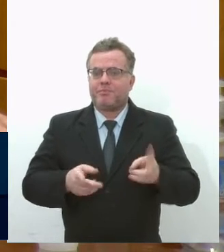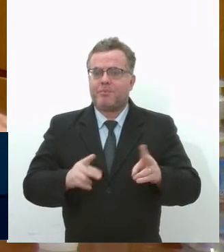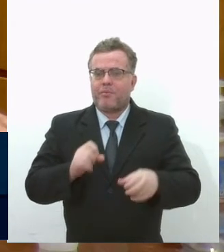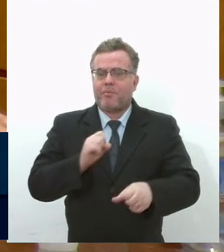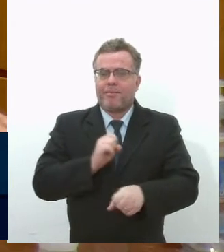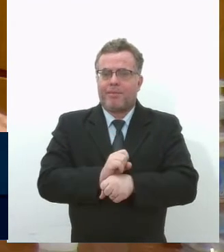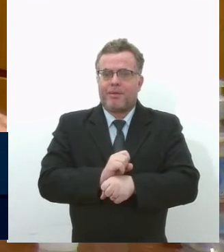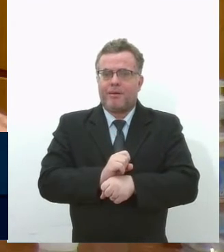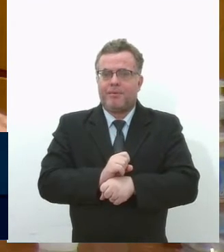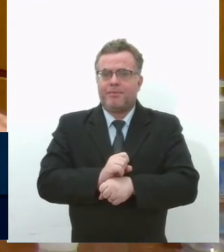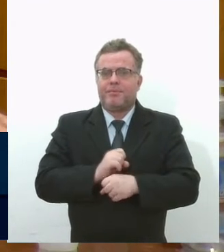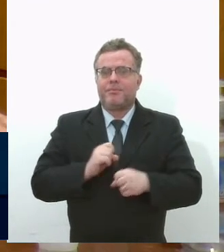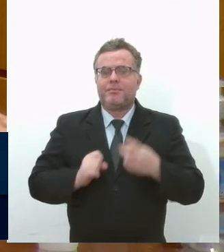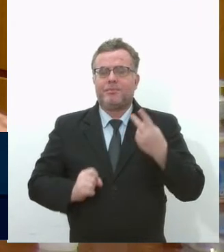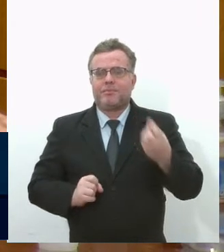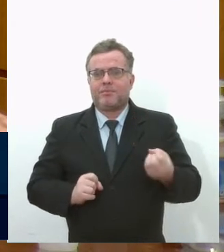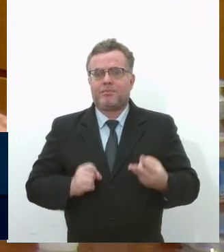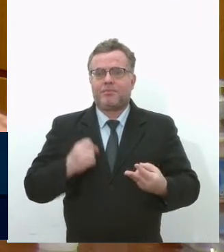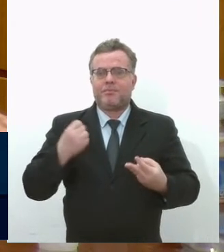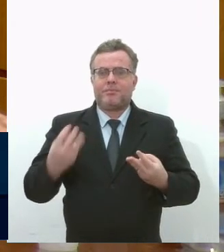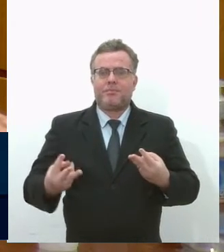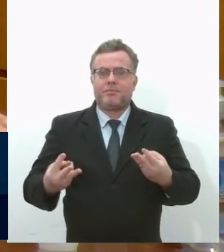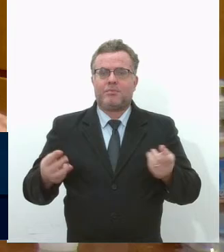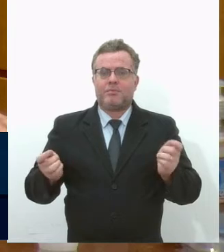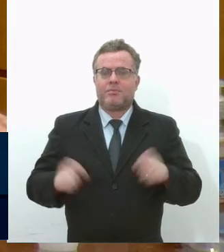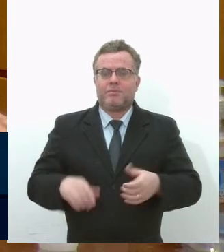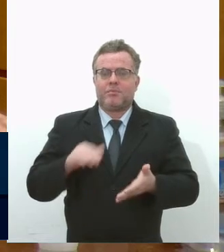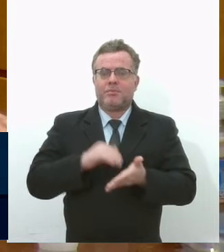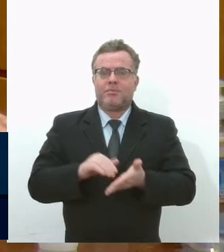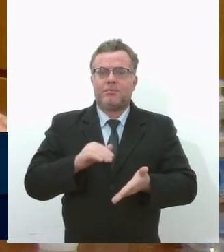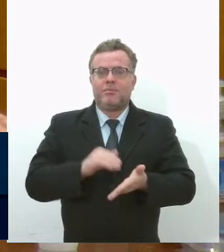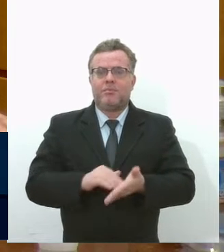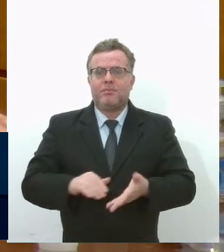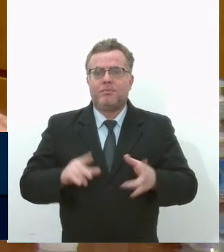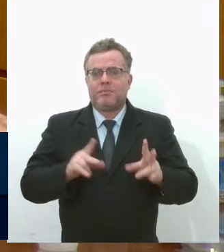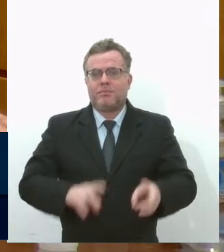3-3, o secretário da Fazenda, que é